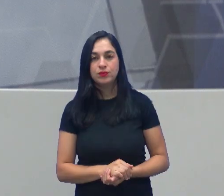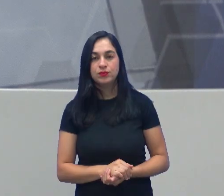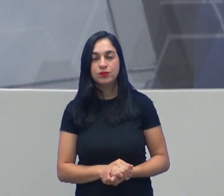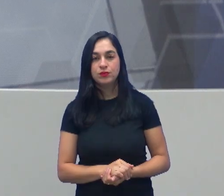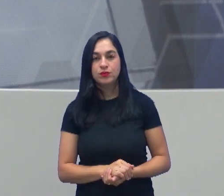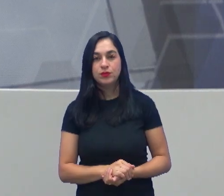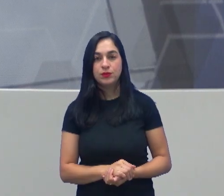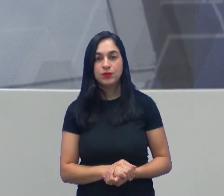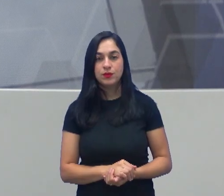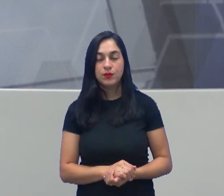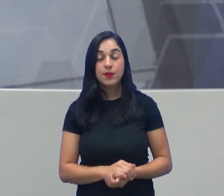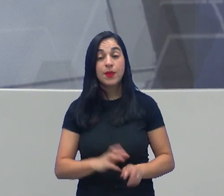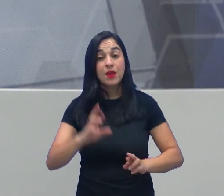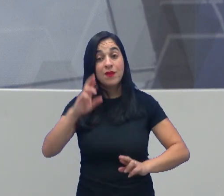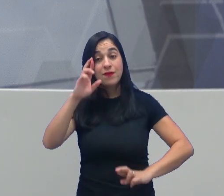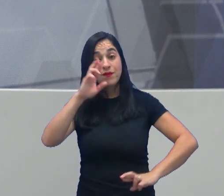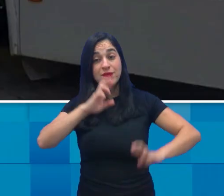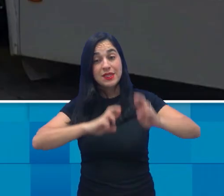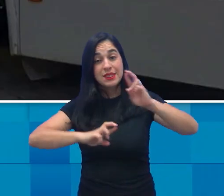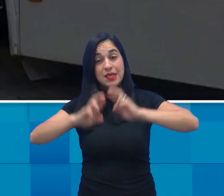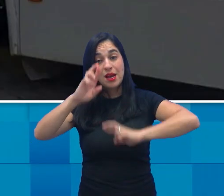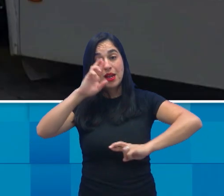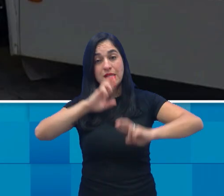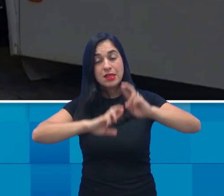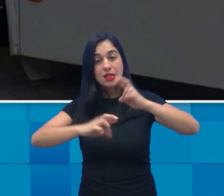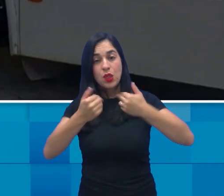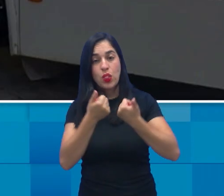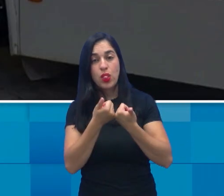Fiscalização do transporte.